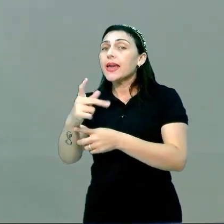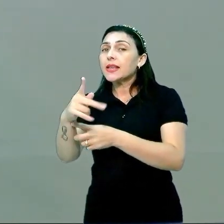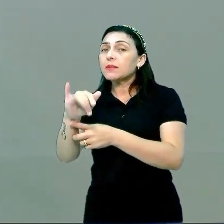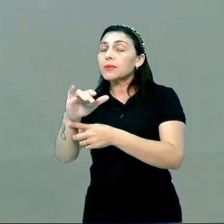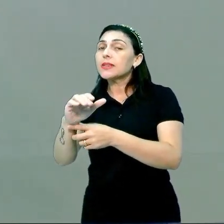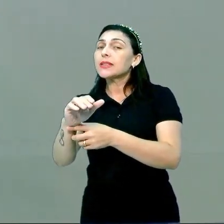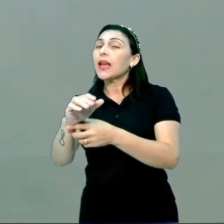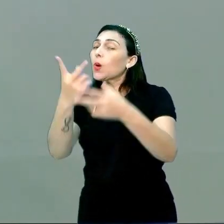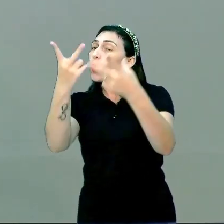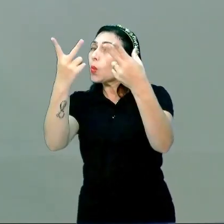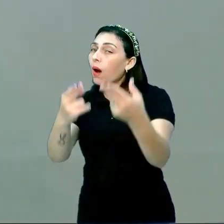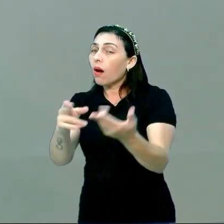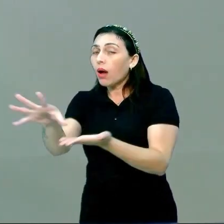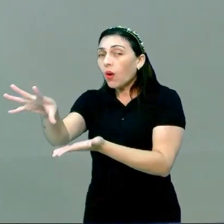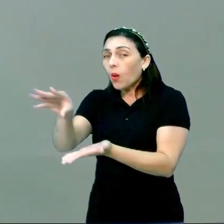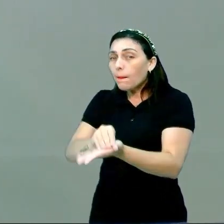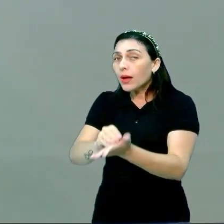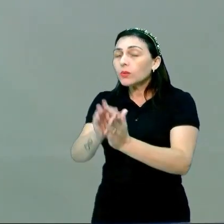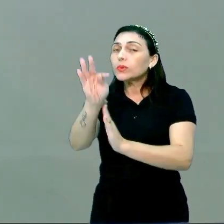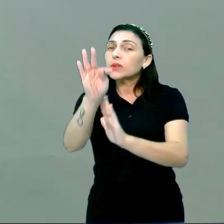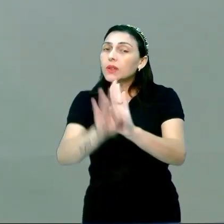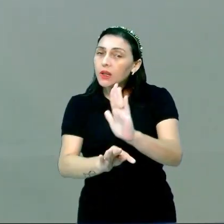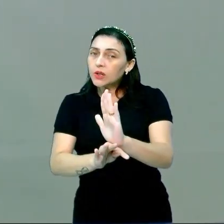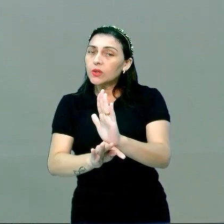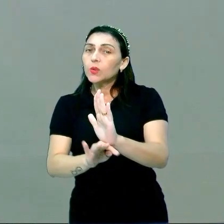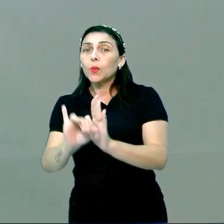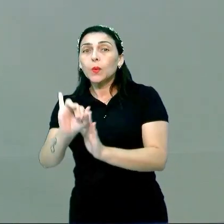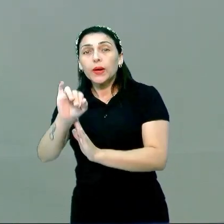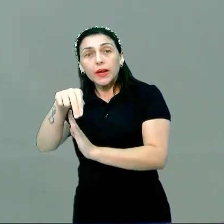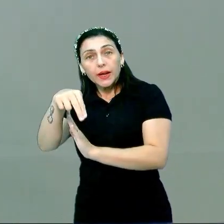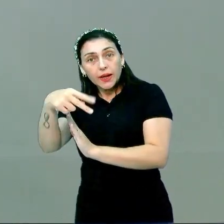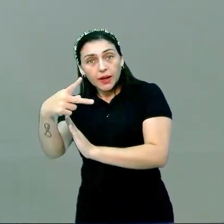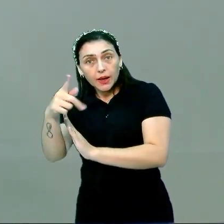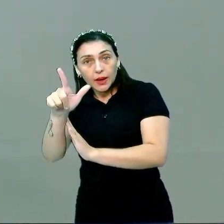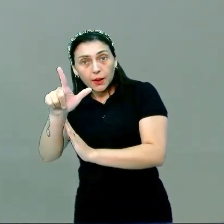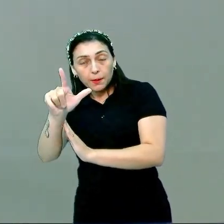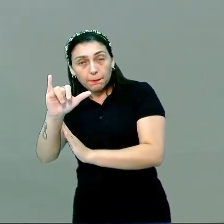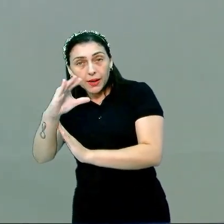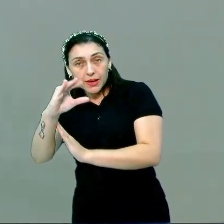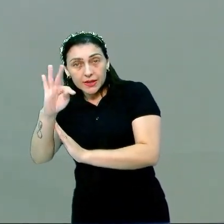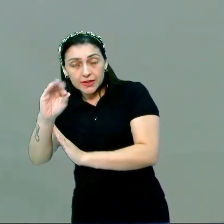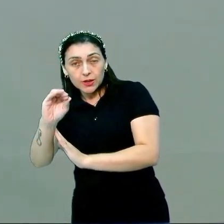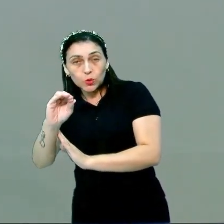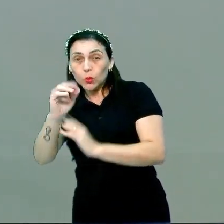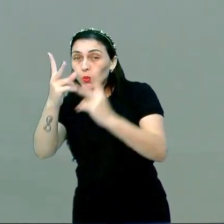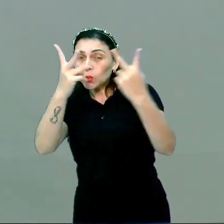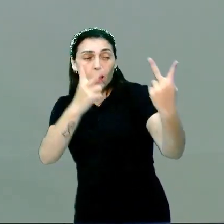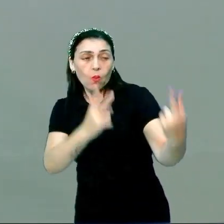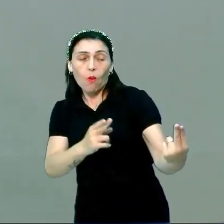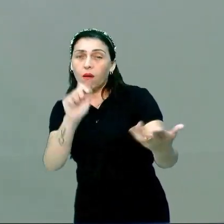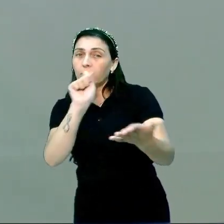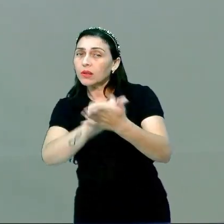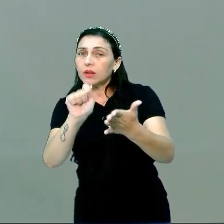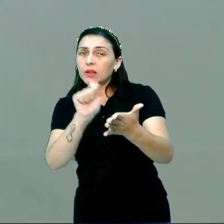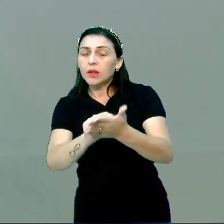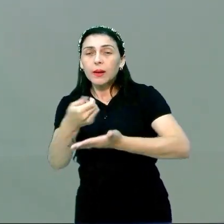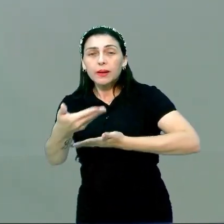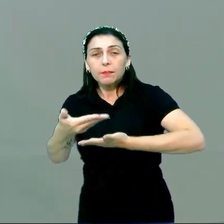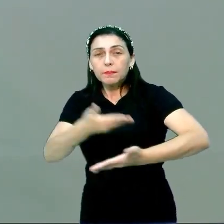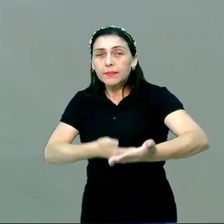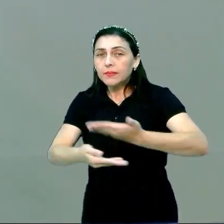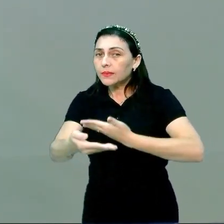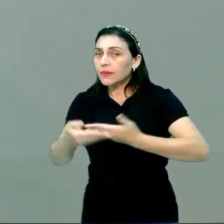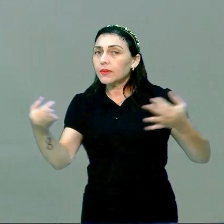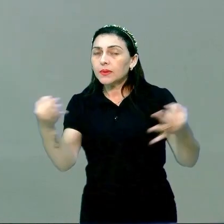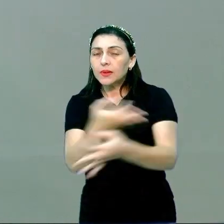qual está no texto, é só o cara crachar. No implícito, não. Você não está ali daquela forma, você tem que relacionar ali e